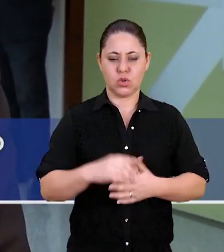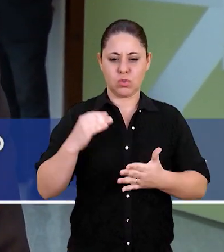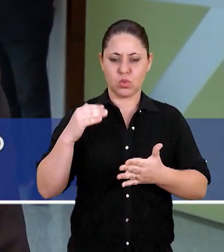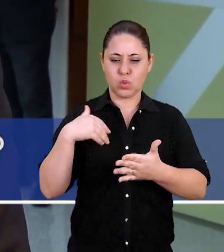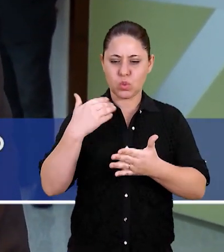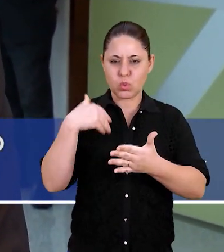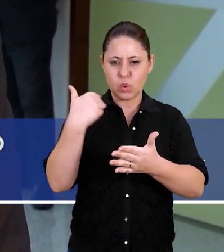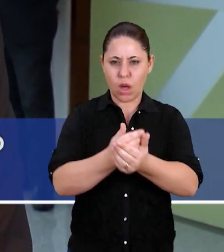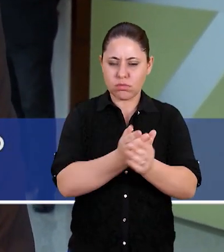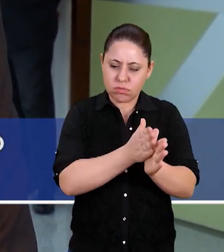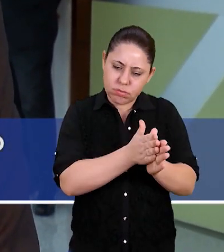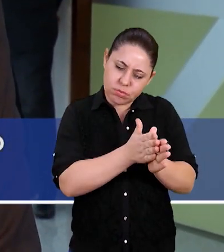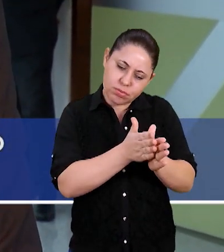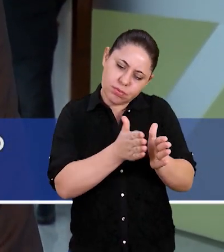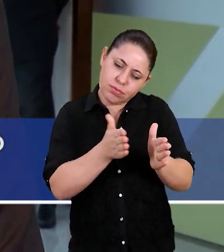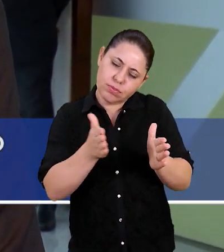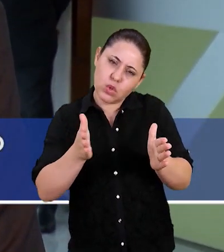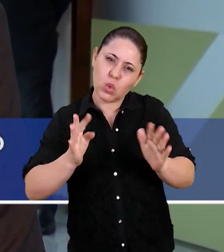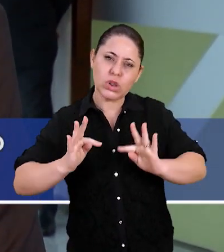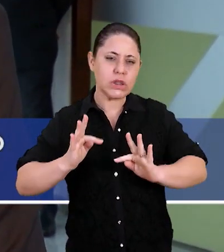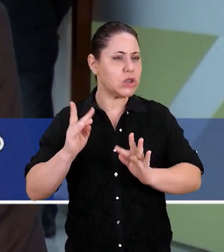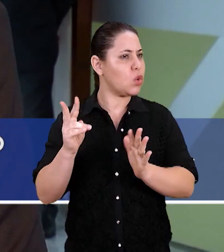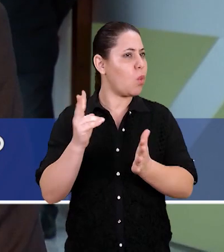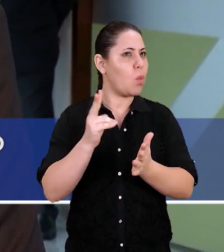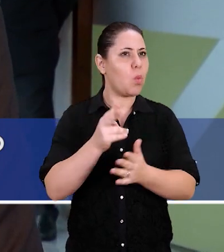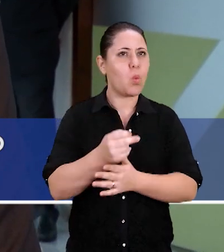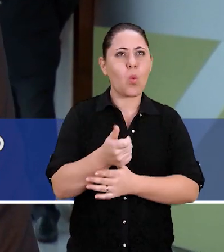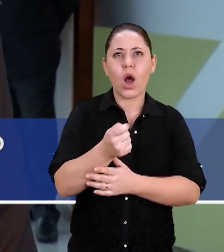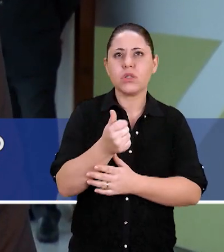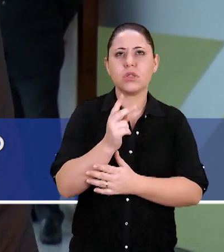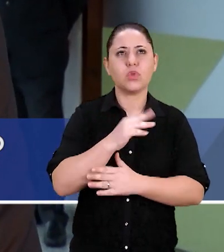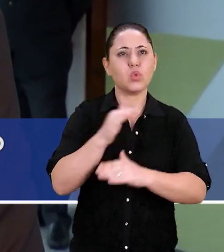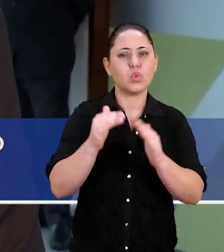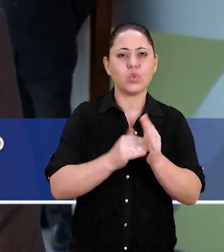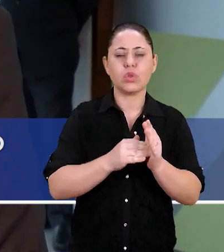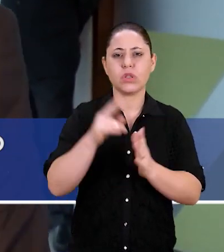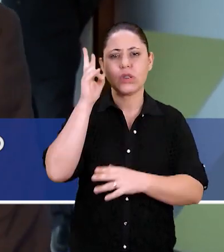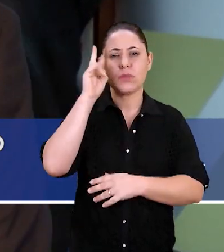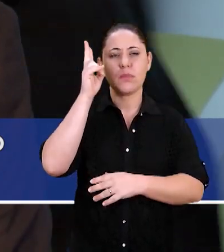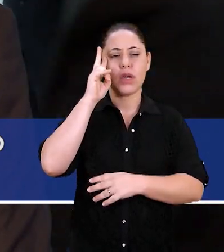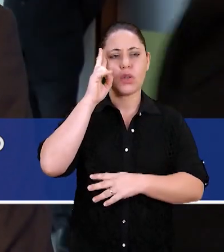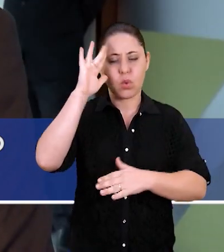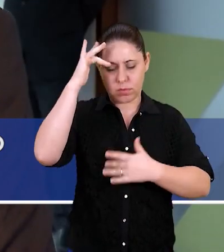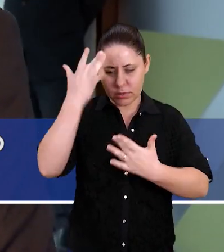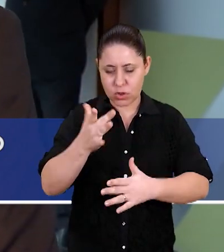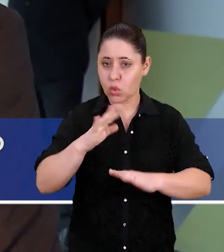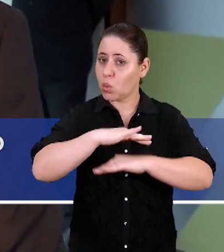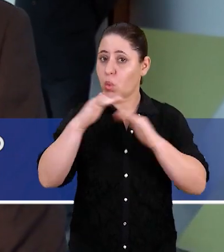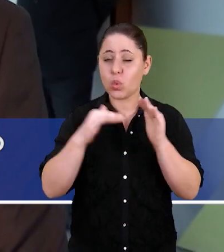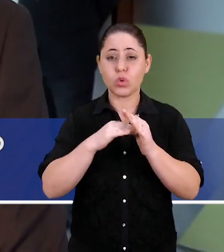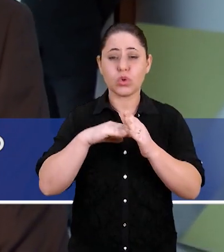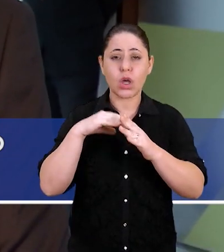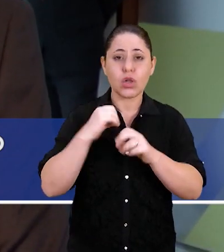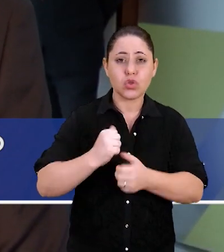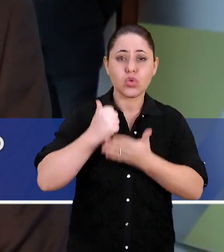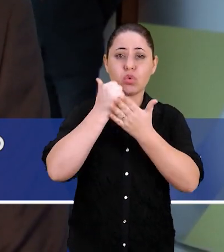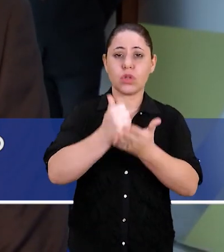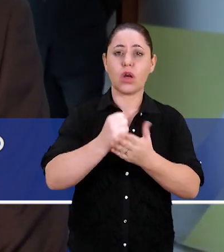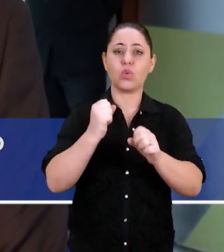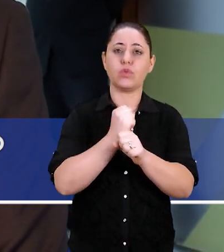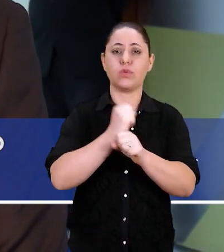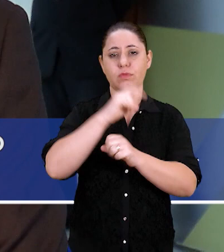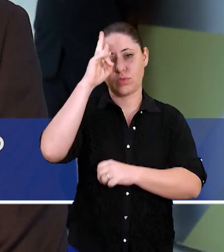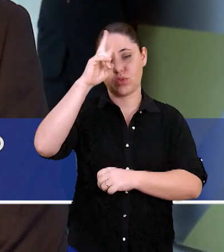período, praticamente todas as semanas, tivemos homenagens a todos aqueles que construíram a história do Mato Grosso do